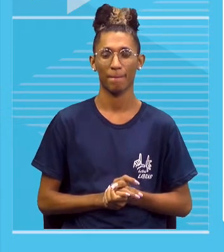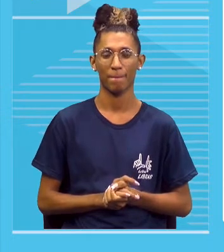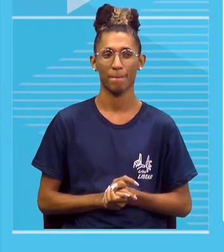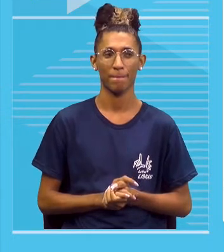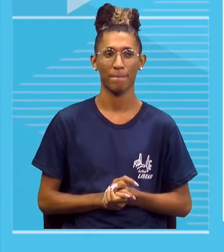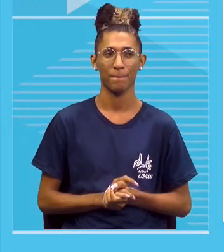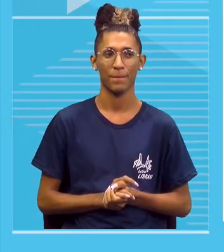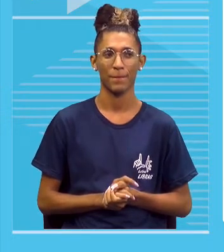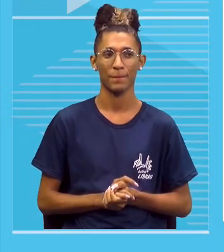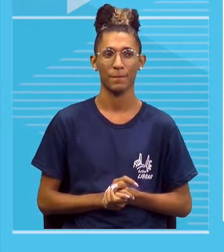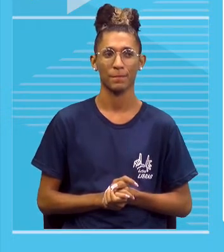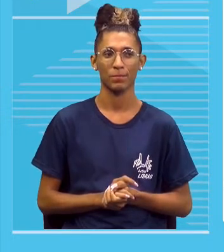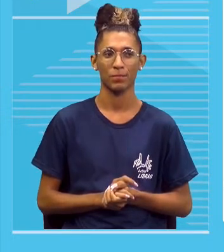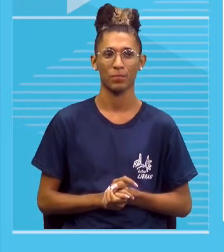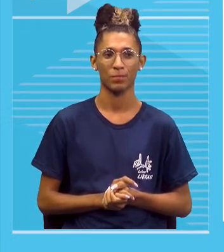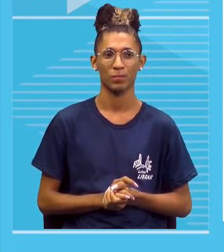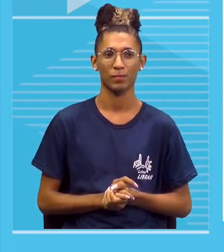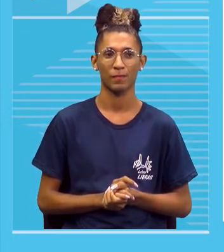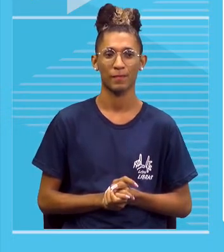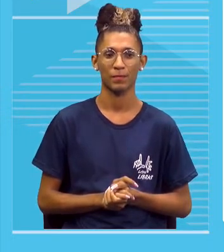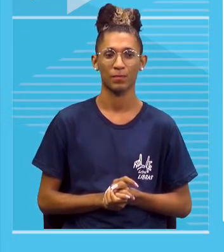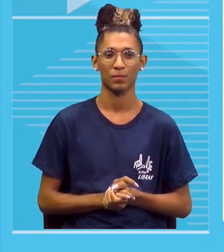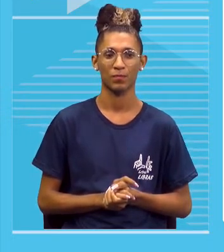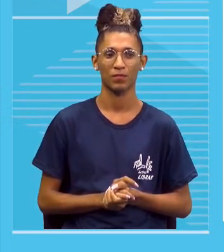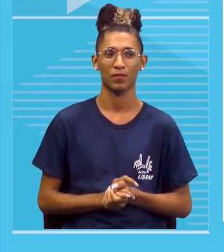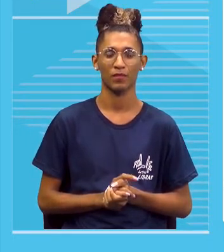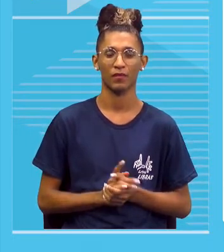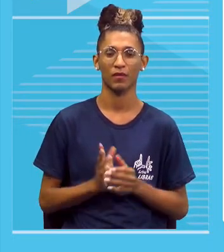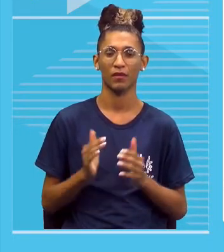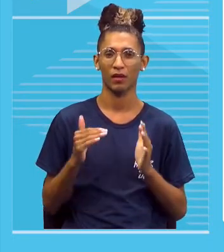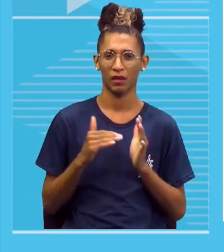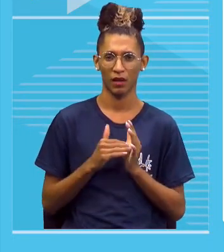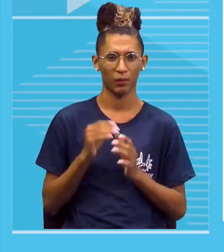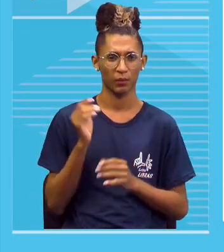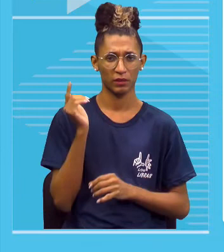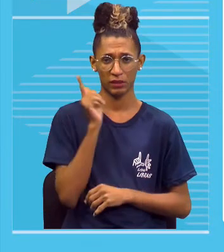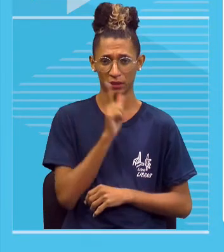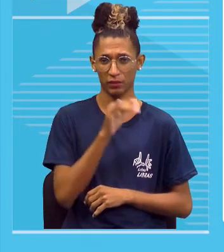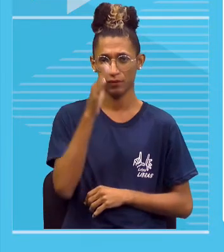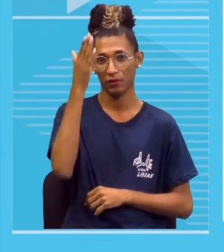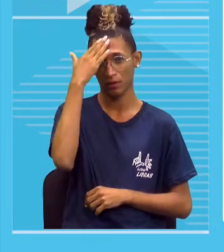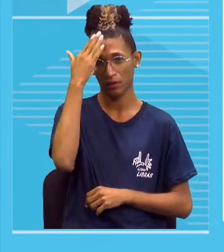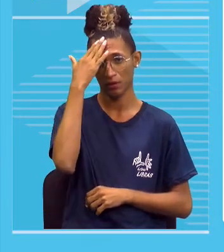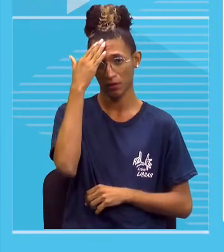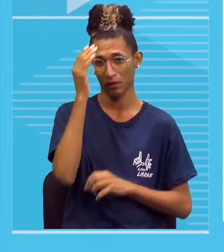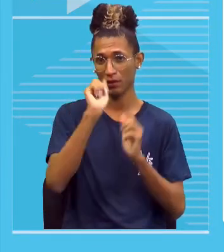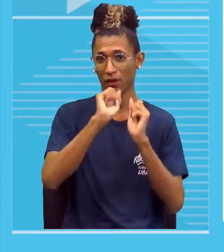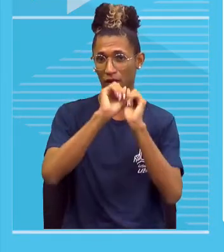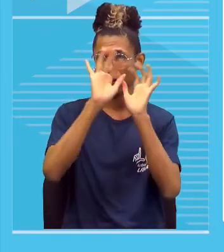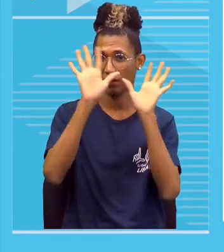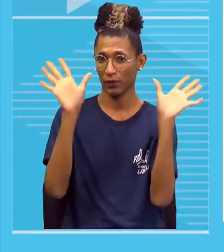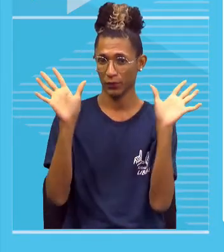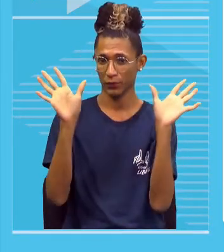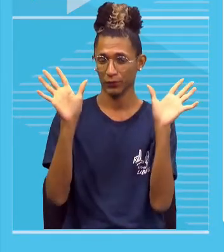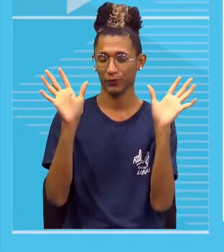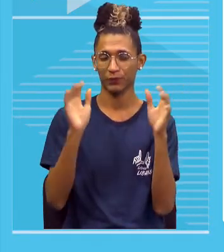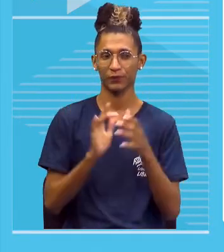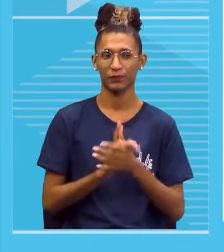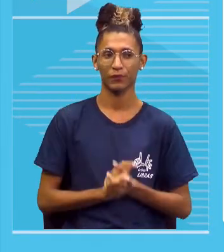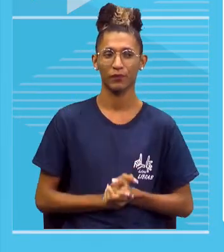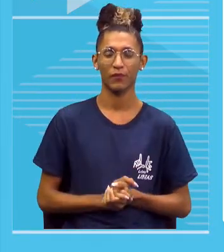E aí e até aí tudo bem meu povo O